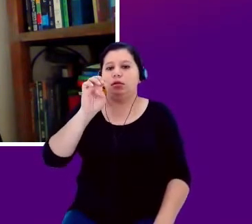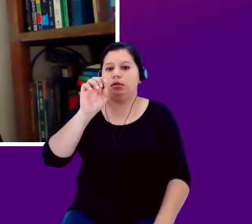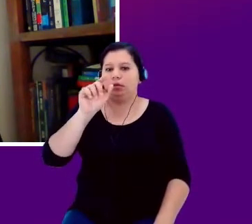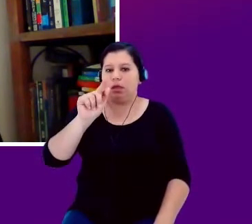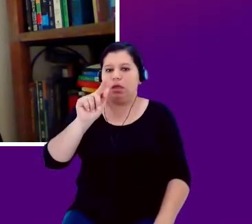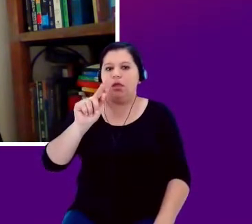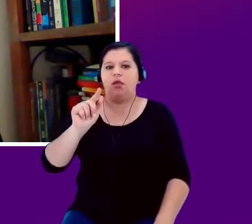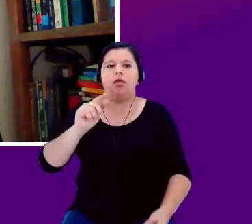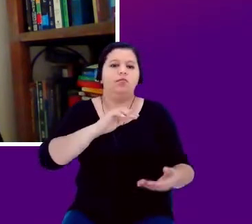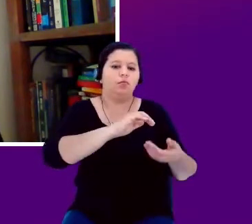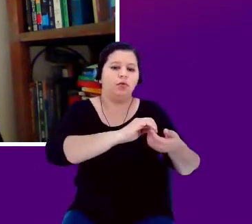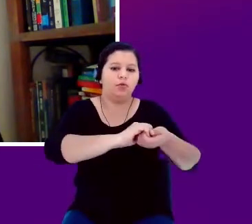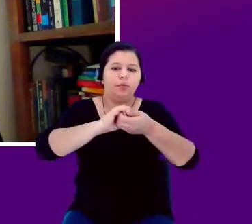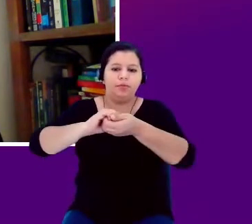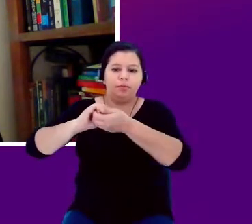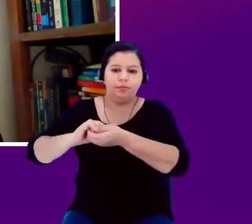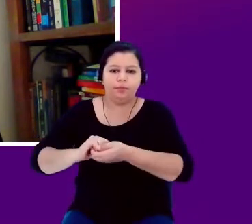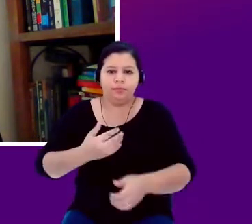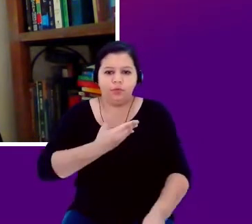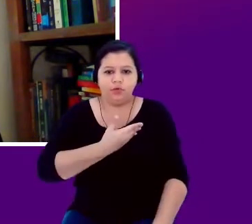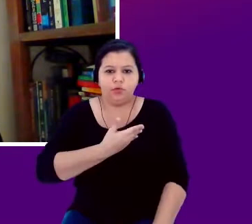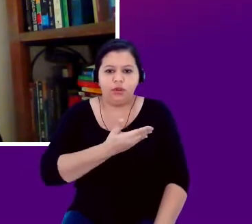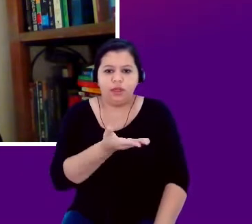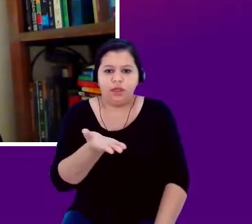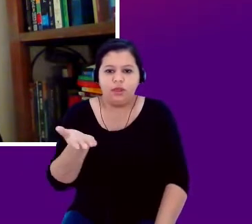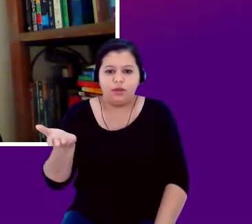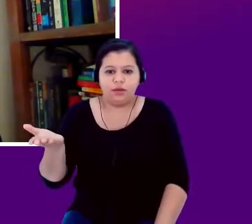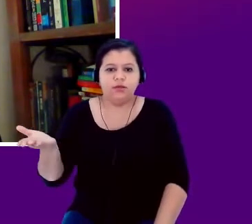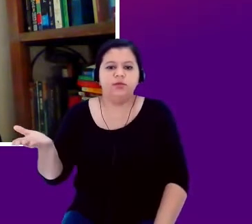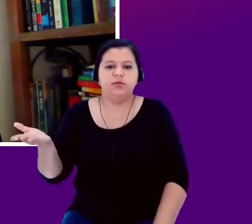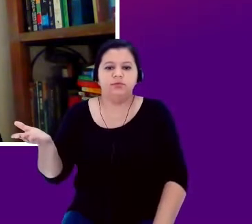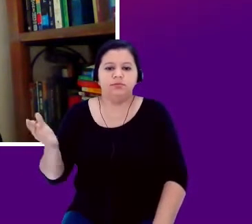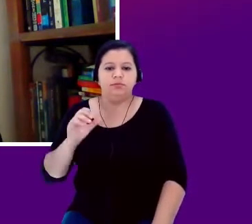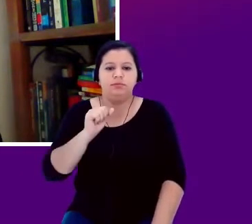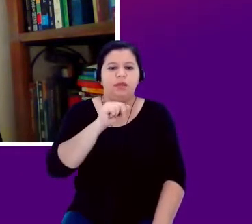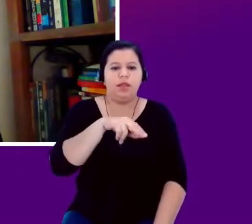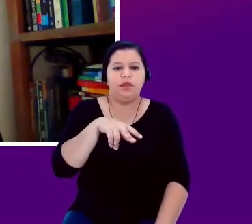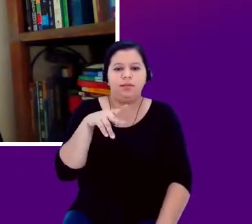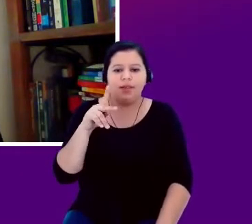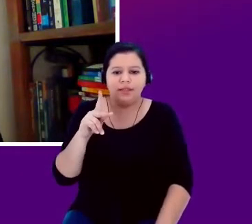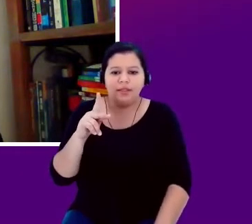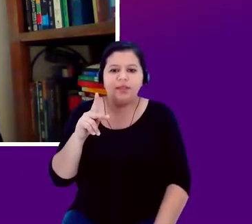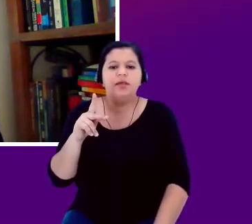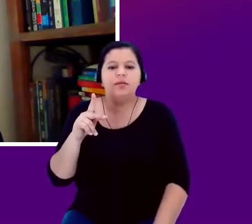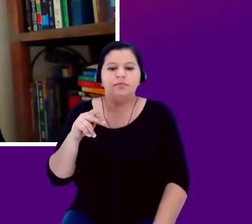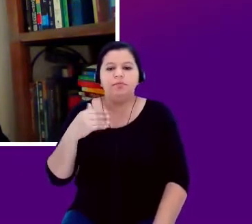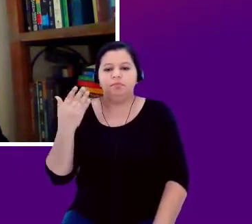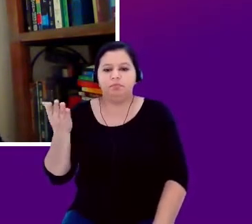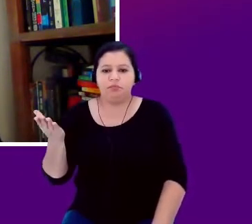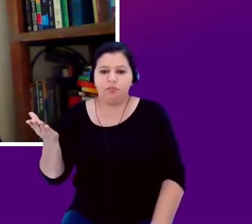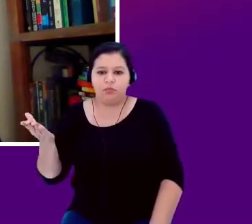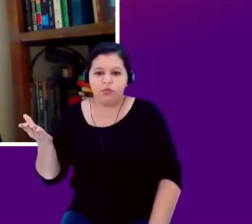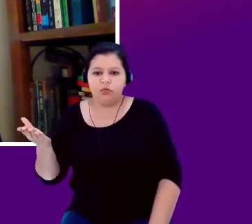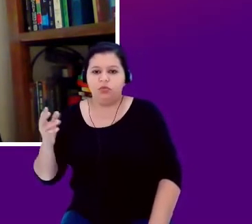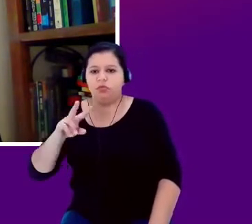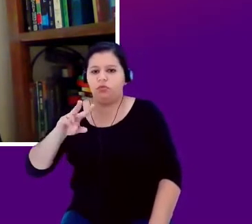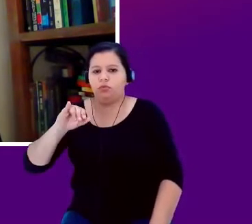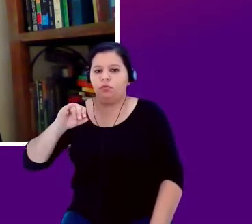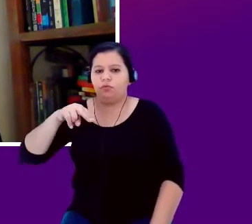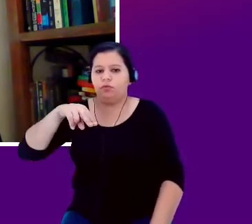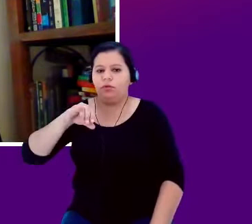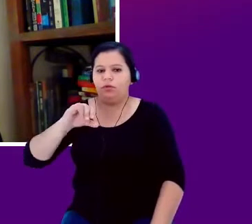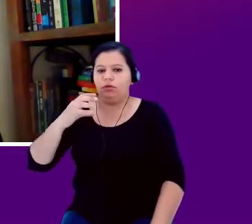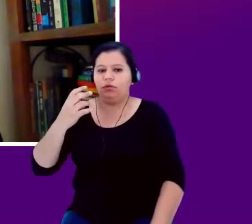cumprimento os meus colegas de mesa, a doutora Miriam Wiener, da NPD, o doutor Vinícius Brandi, da